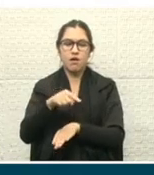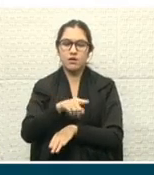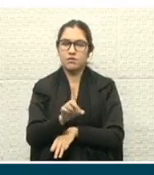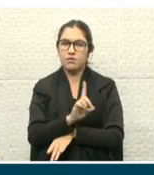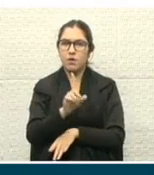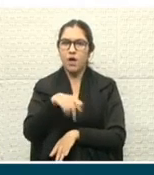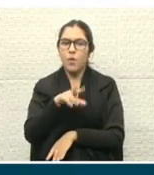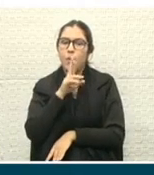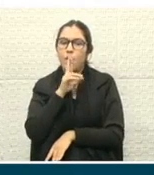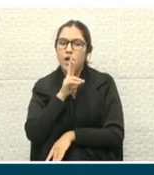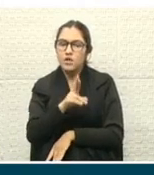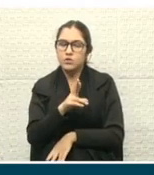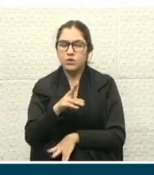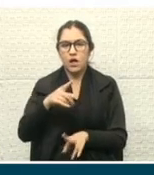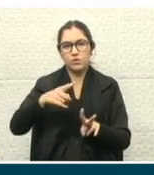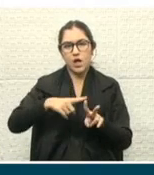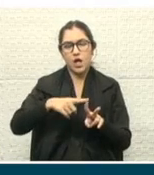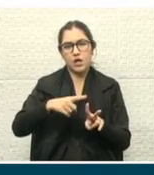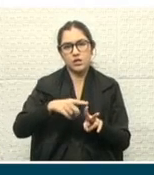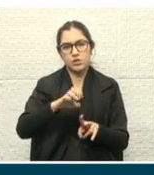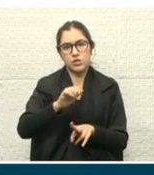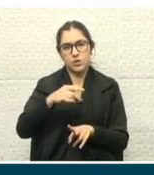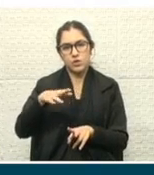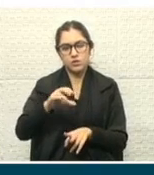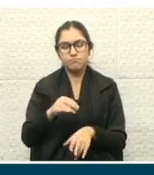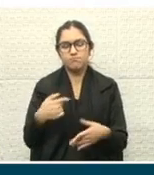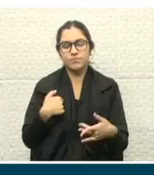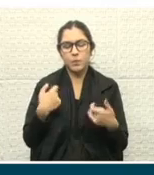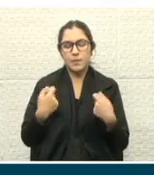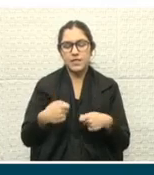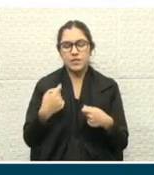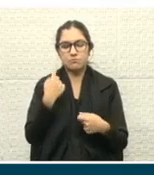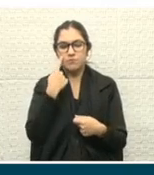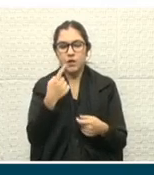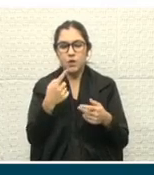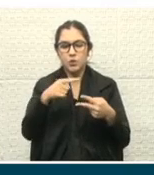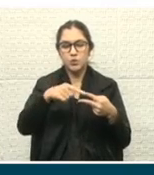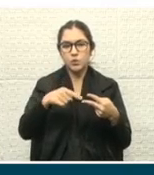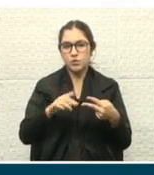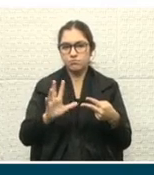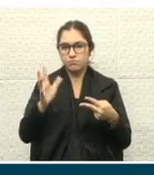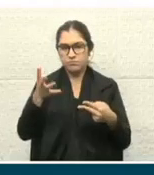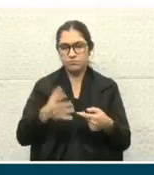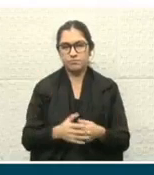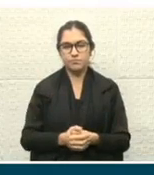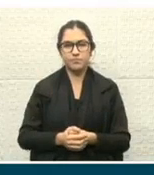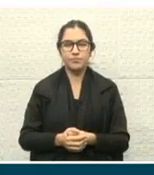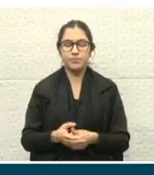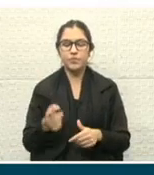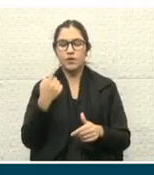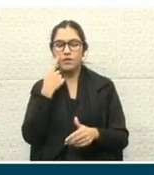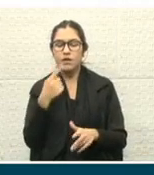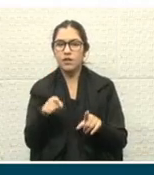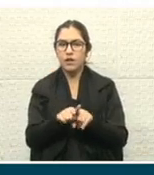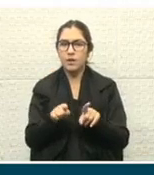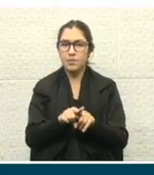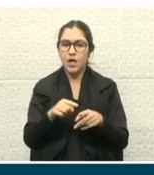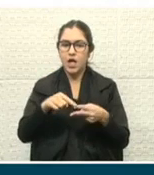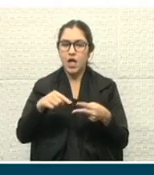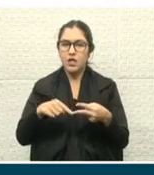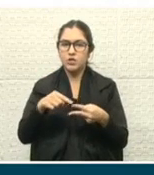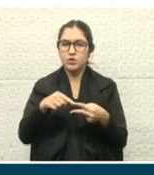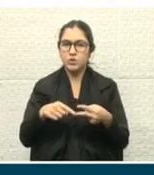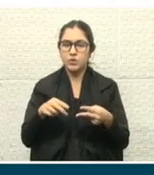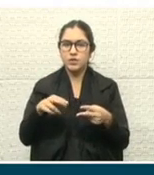é um resultado, uma raiz de uma equação. Então, eu preciso levantar esses dois casos. E observe que as